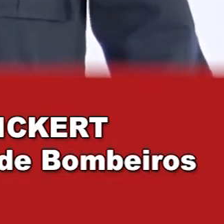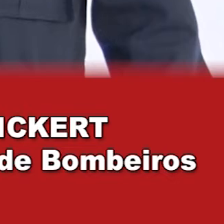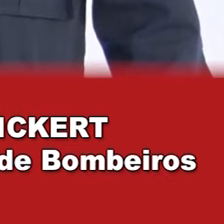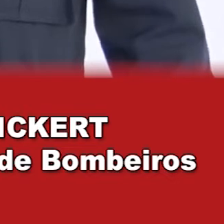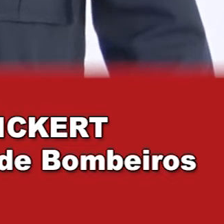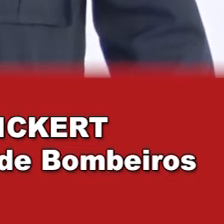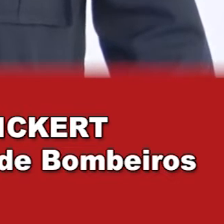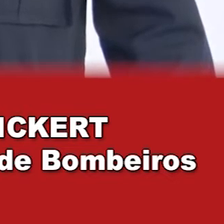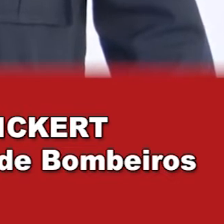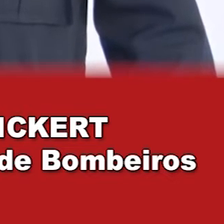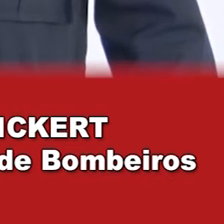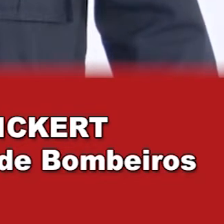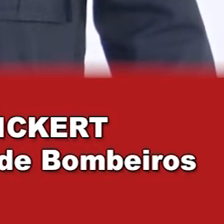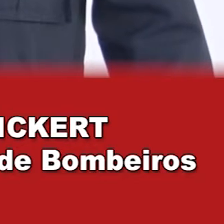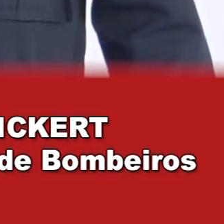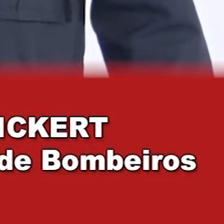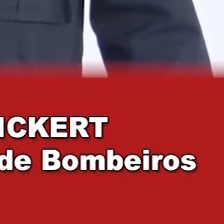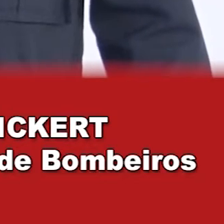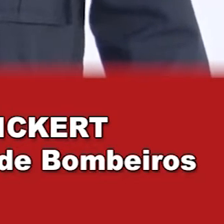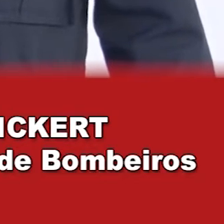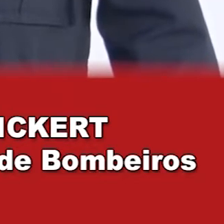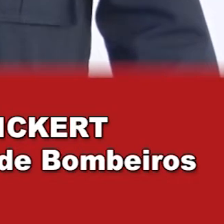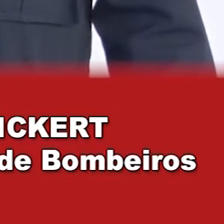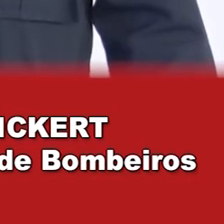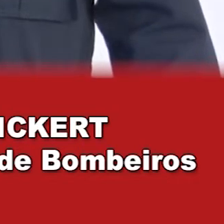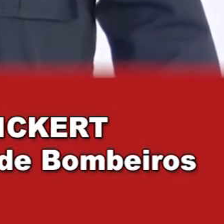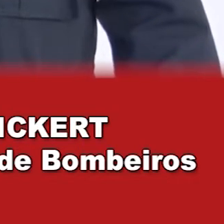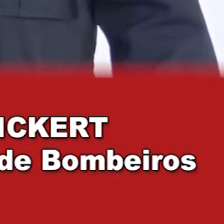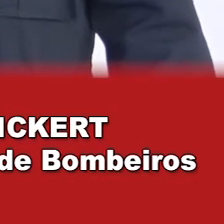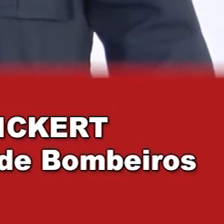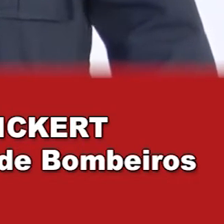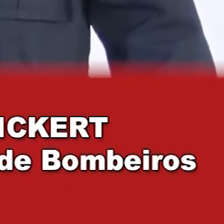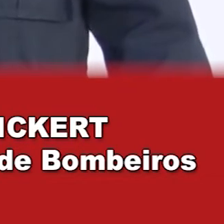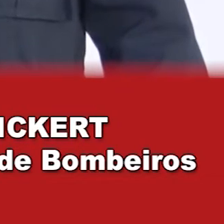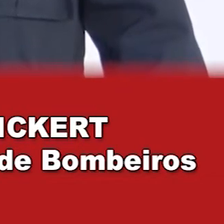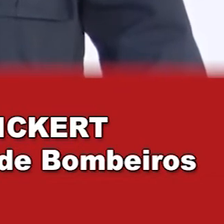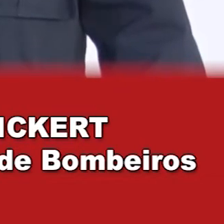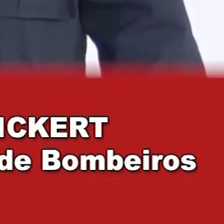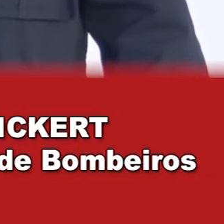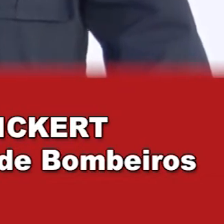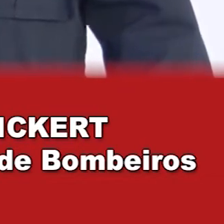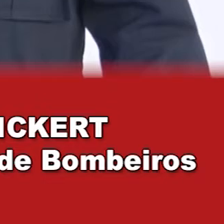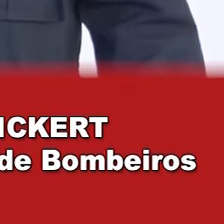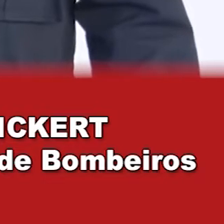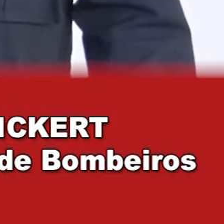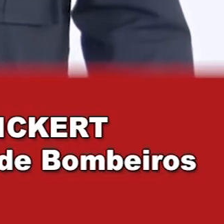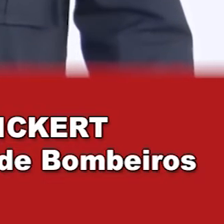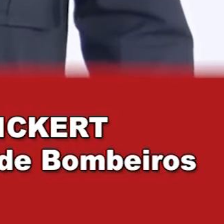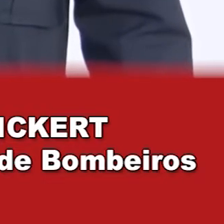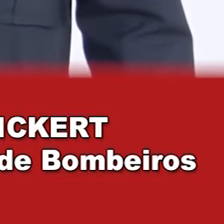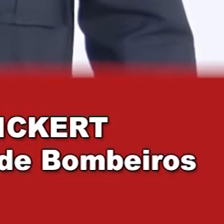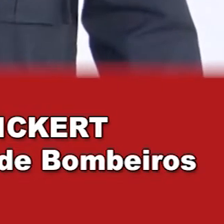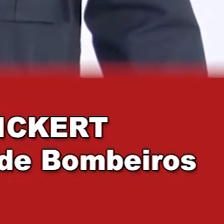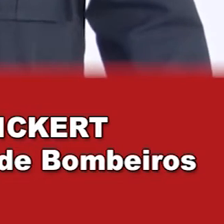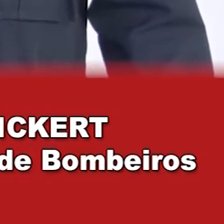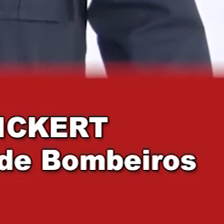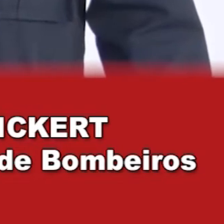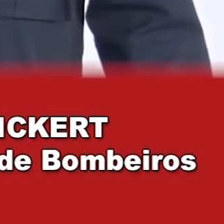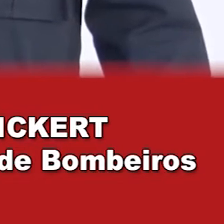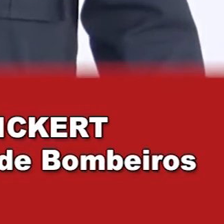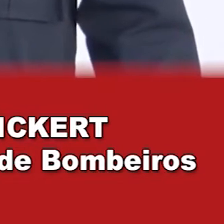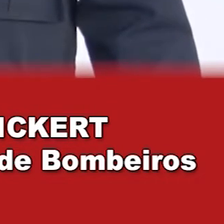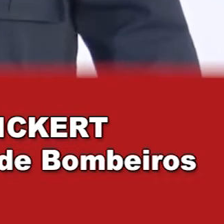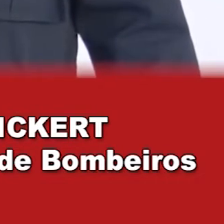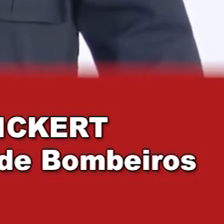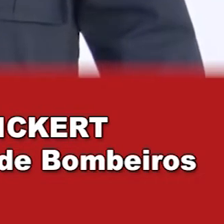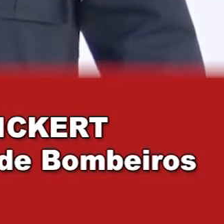lançou o técnico pois no meio da noite pode ocasionar de dormirmos por cima do lençol